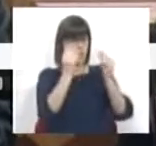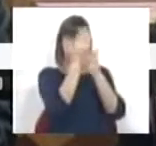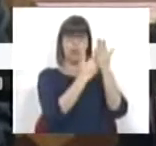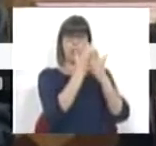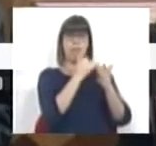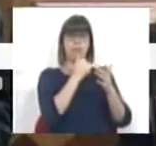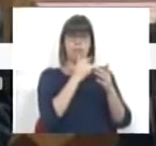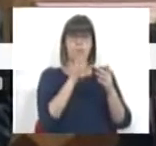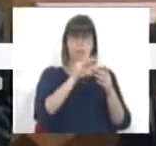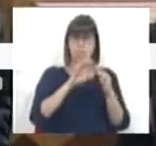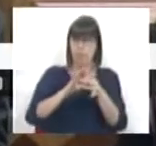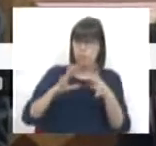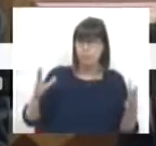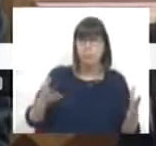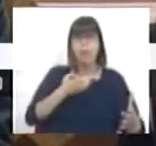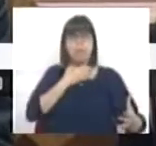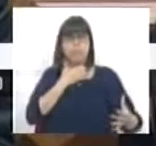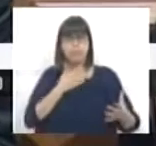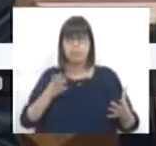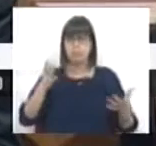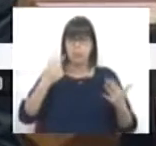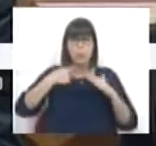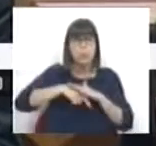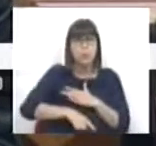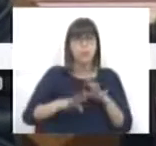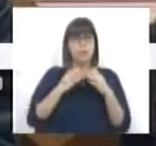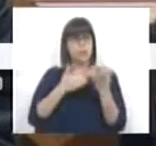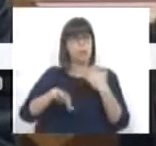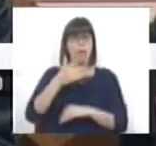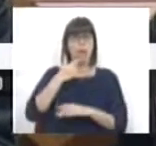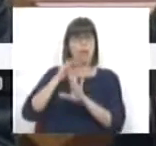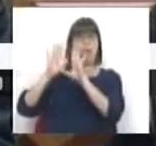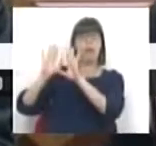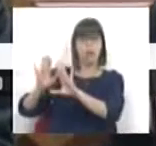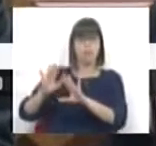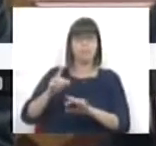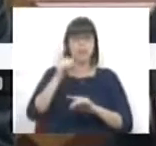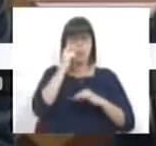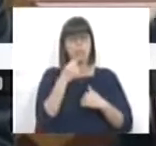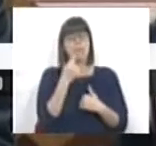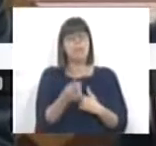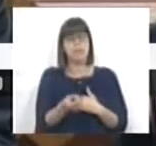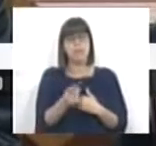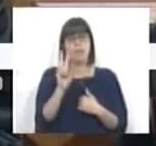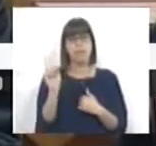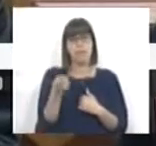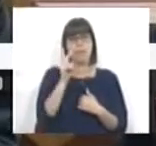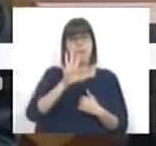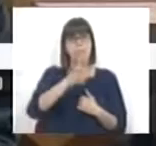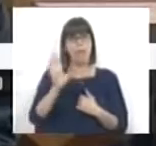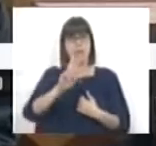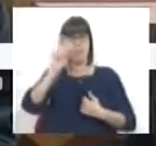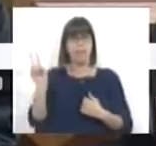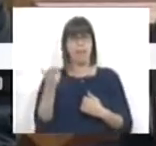provocavam mais culturas e rupturas mais profundas na sociedade britânica de israel e falava de dois países